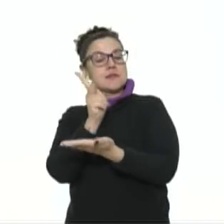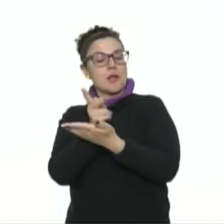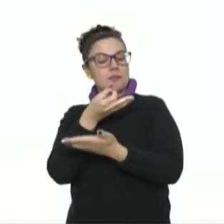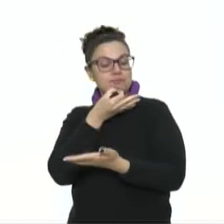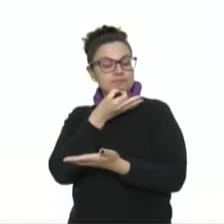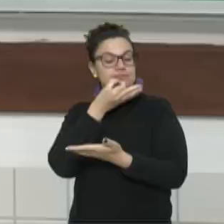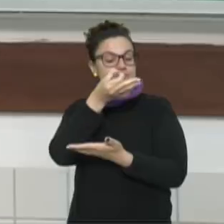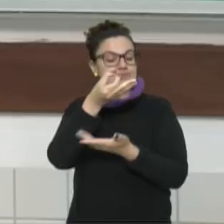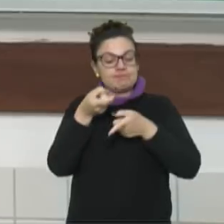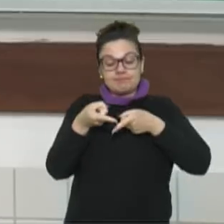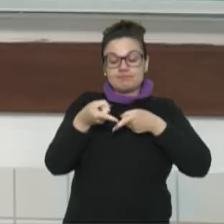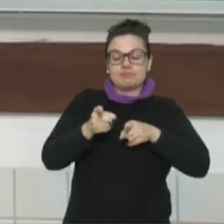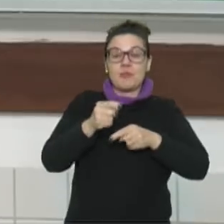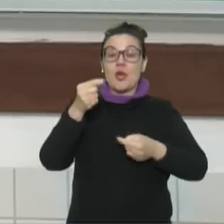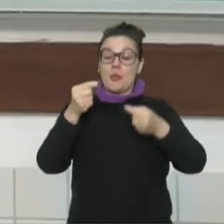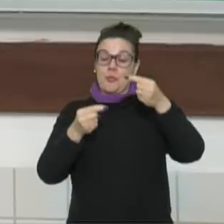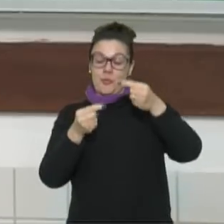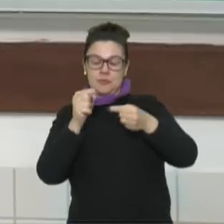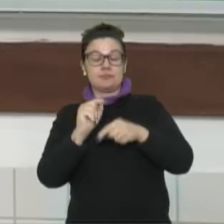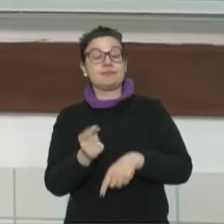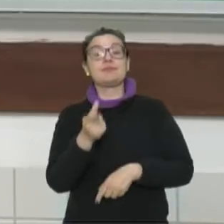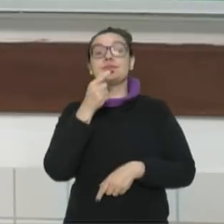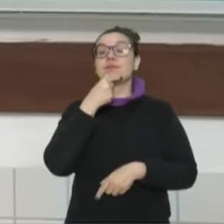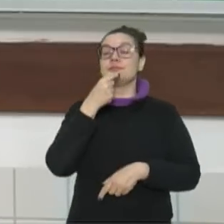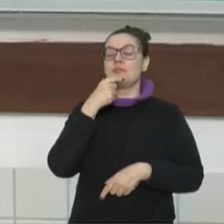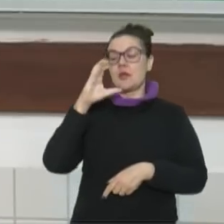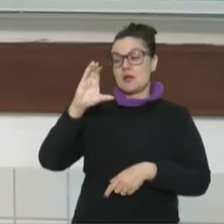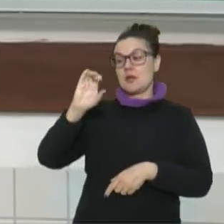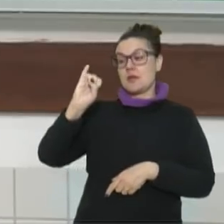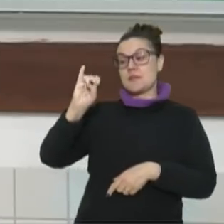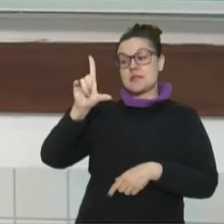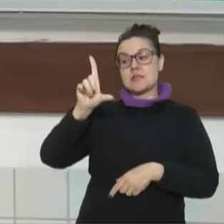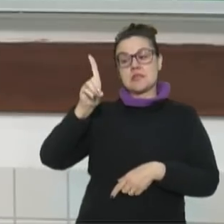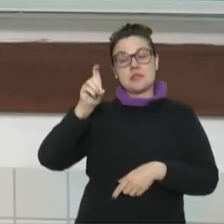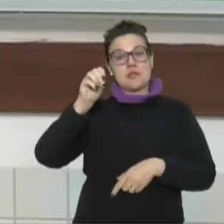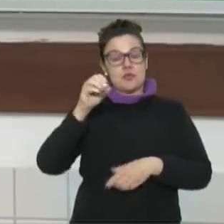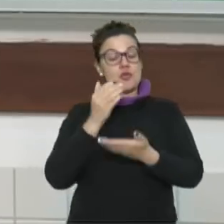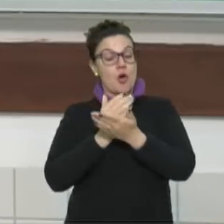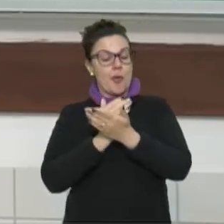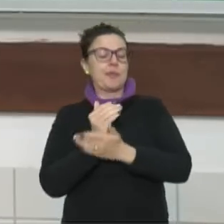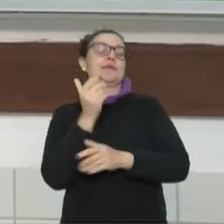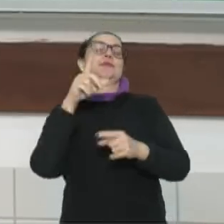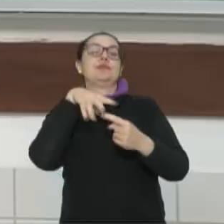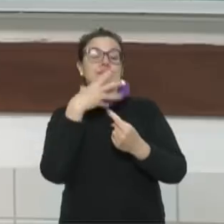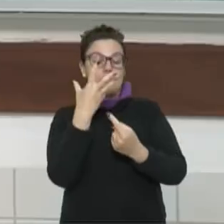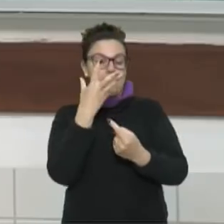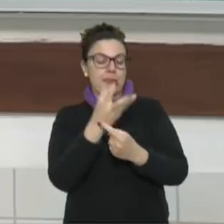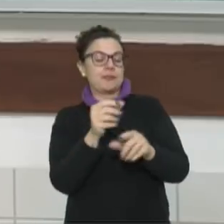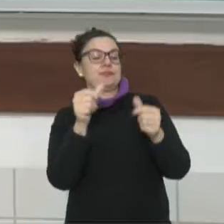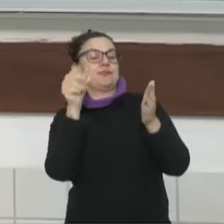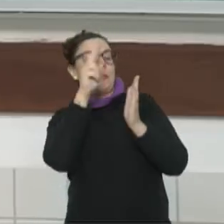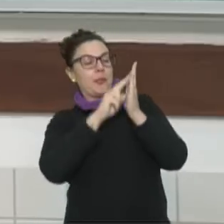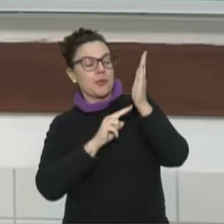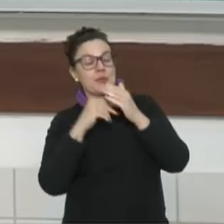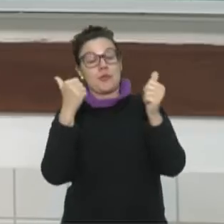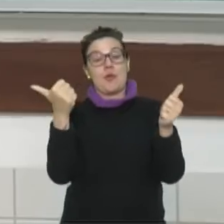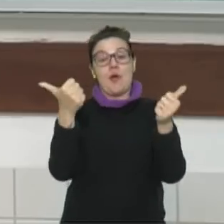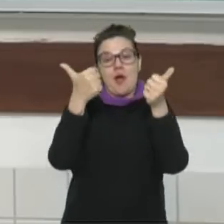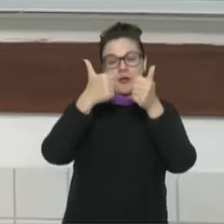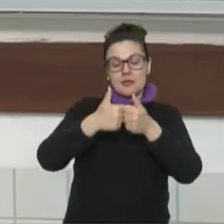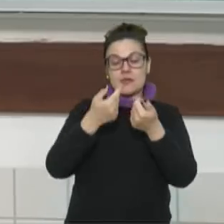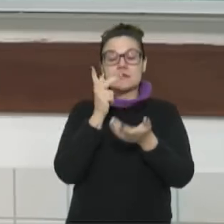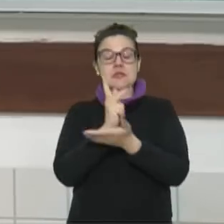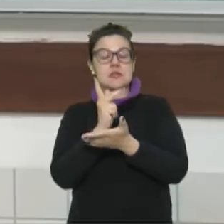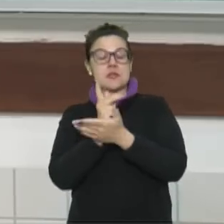né? Ele começou muito cedo, com 15 anos ele já começou a fazer os seus trabalhos artísticos, sempre trazendo o